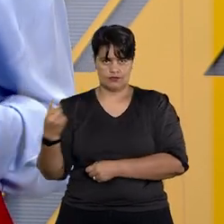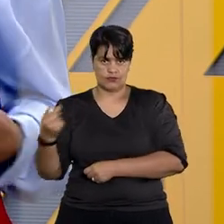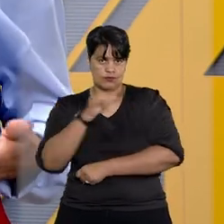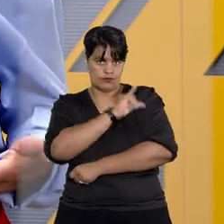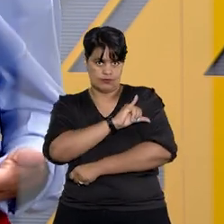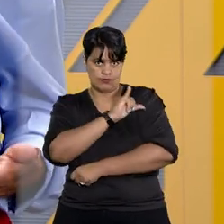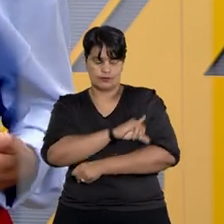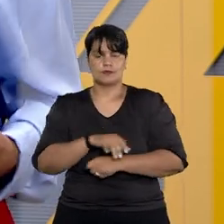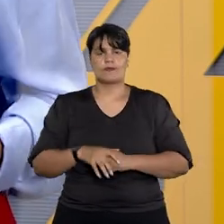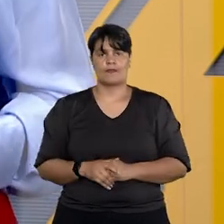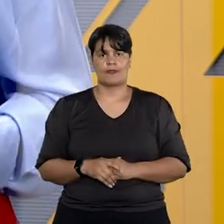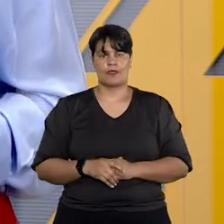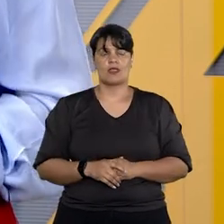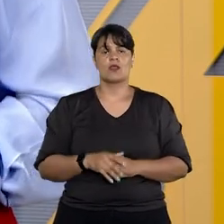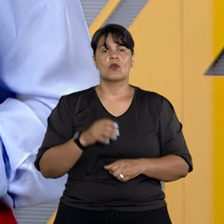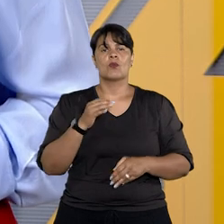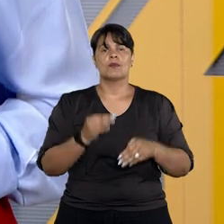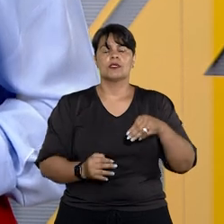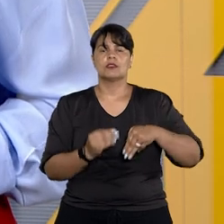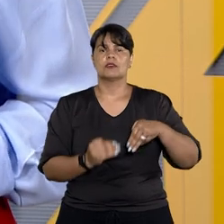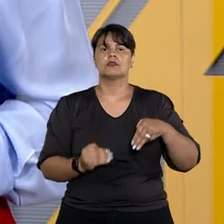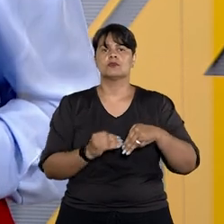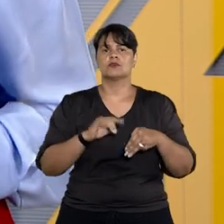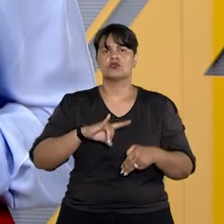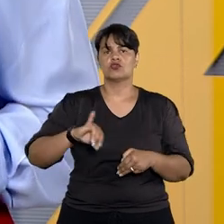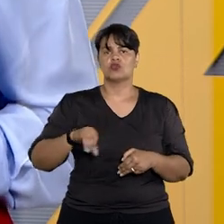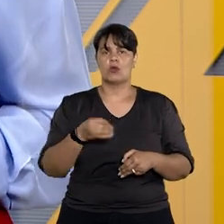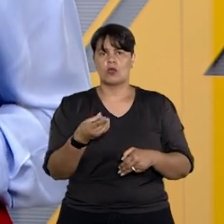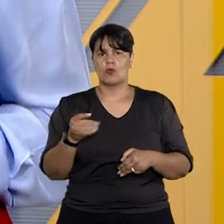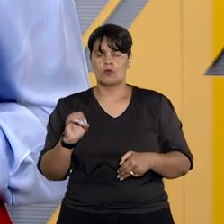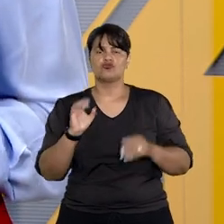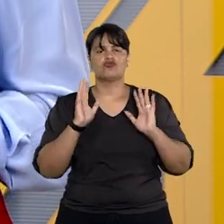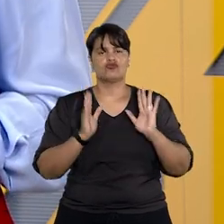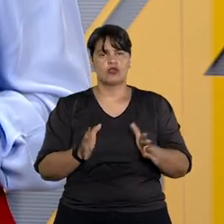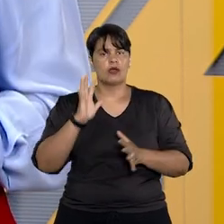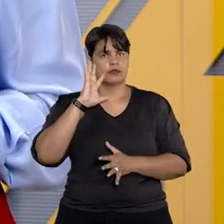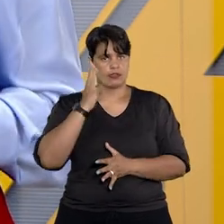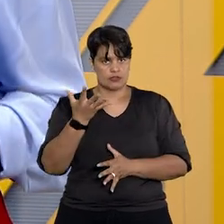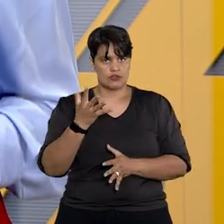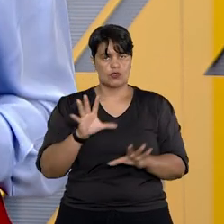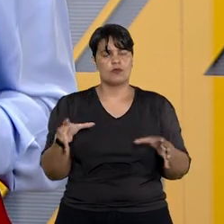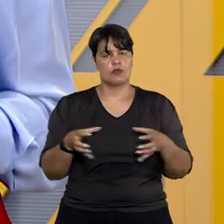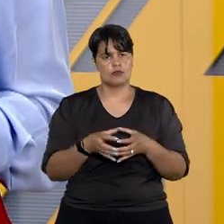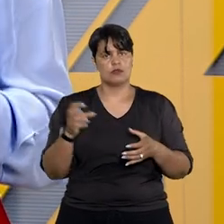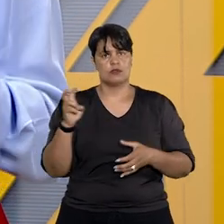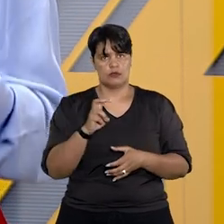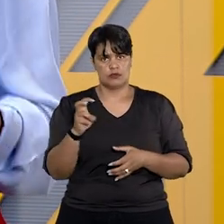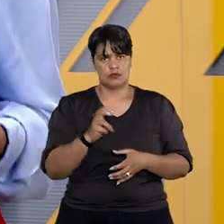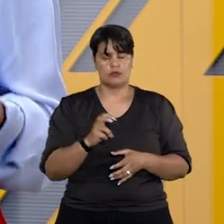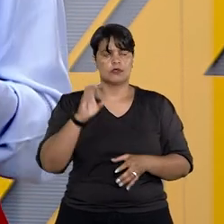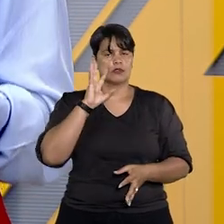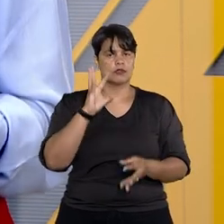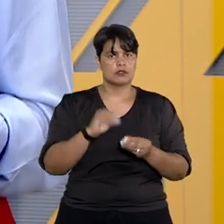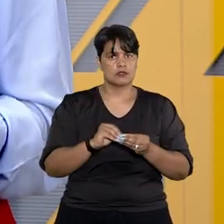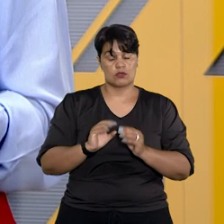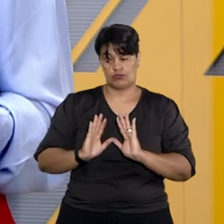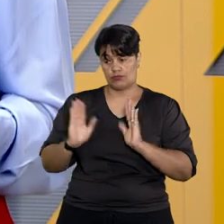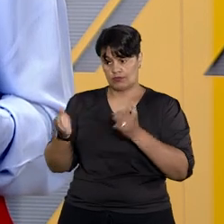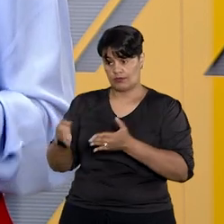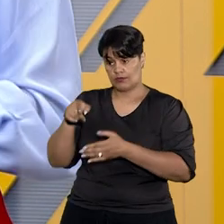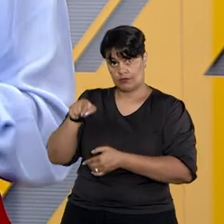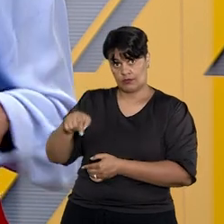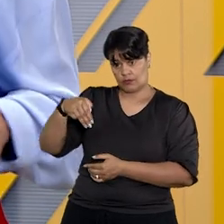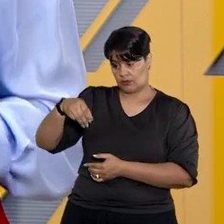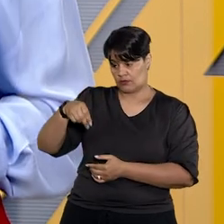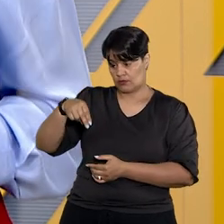havia sido proferida pelo relator, ministro João Otávio de Noronha. A quinta turma concluiu que, em relação a Monique